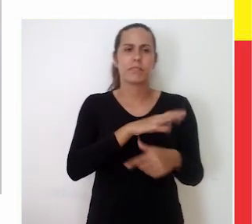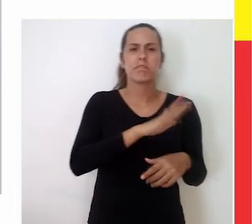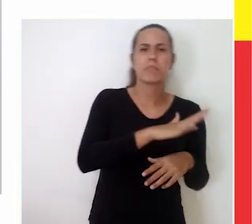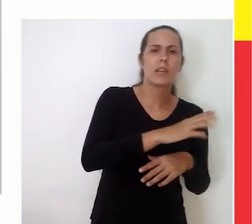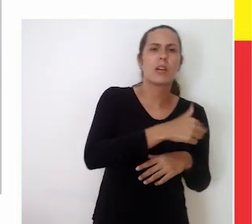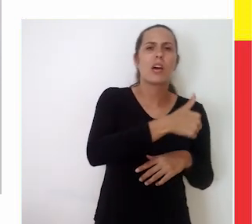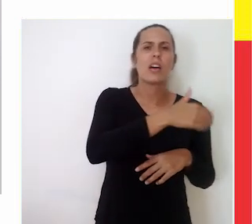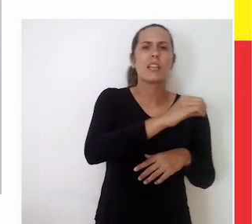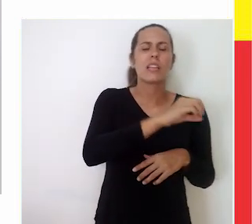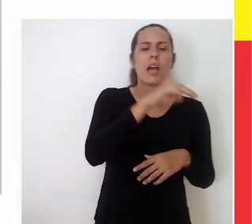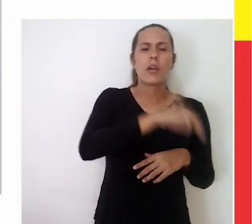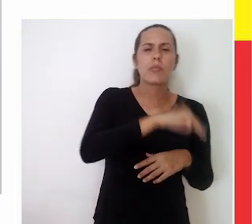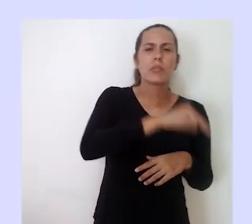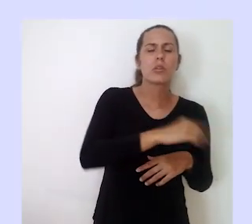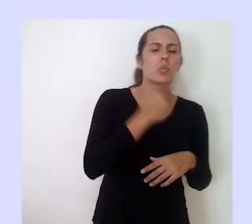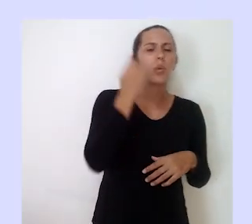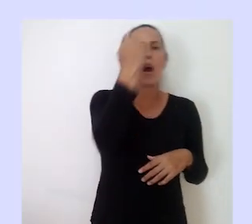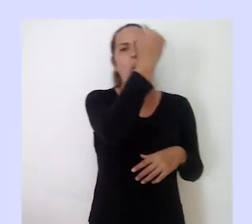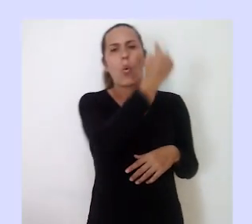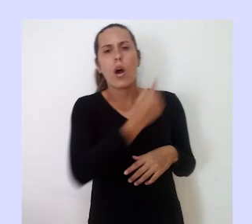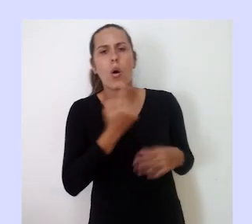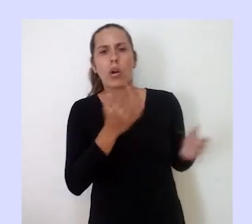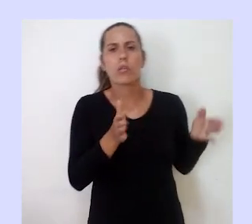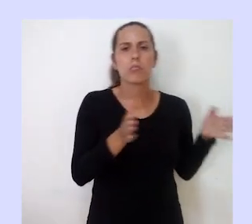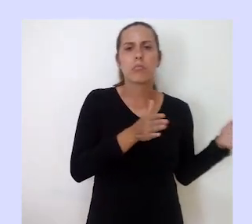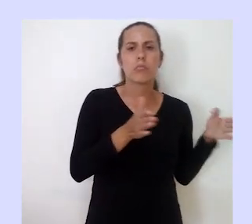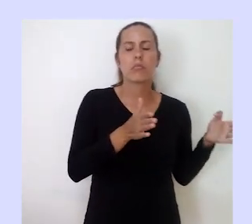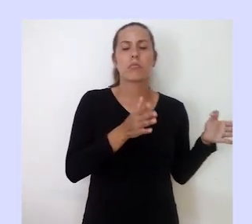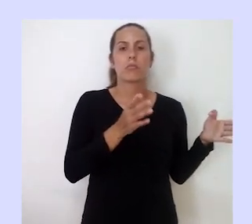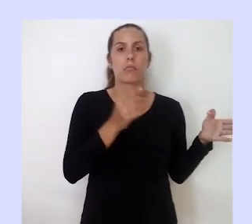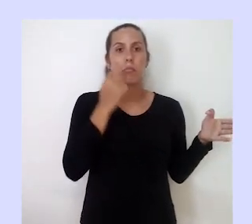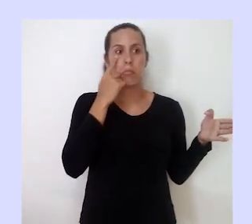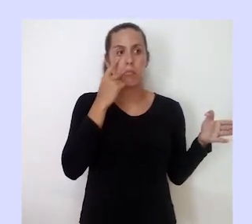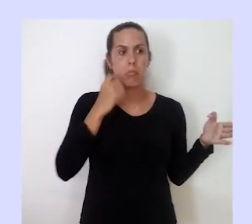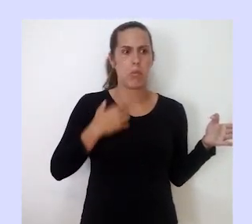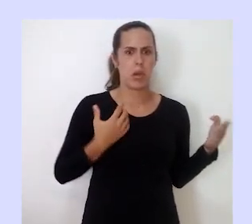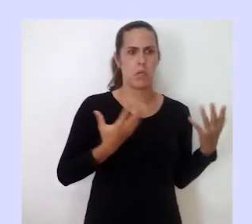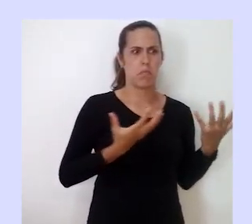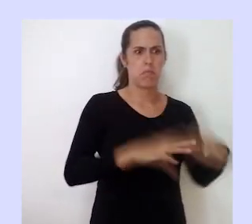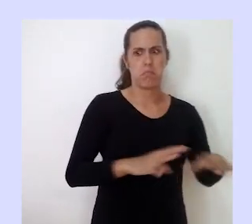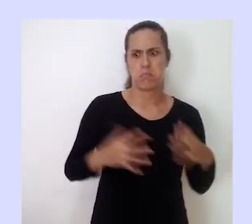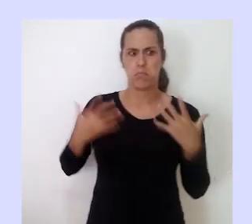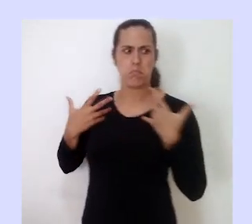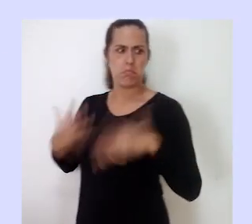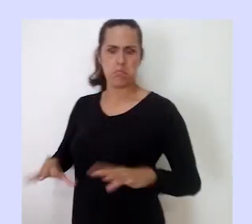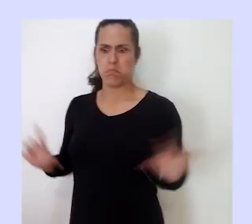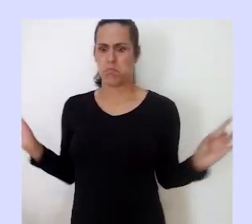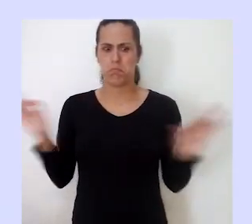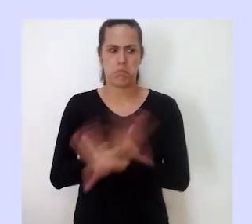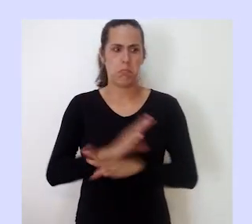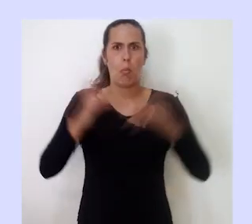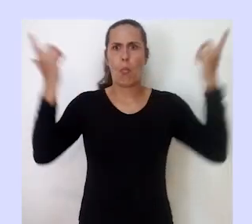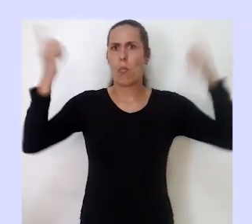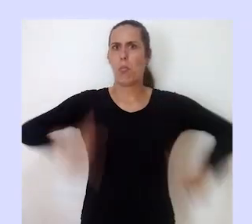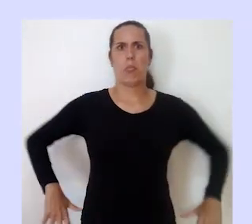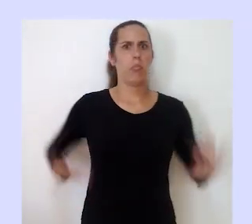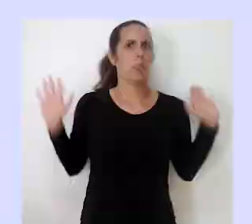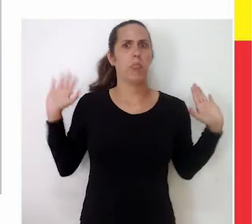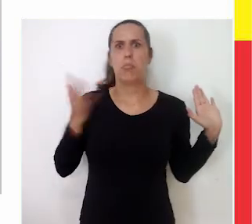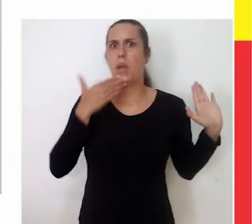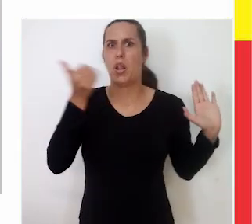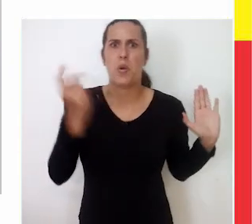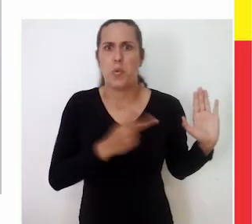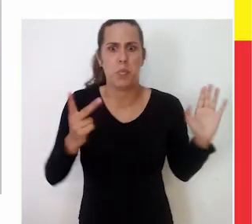minutos a 1 hora. Dantas não quer nenhum nem outro, nem no mar nem na terra, não quer nada, tá bom assim, sem furacão,